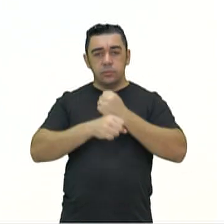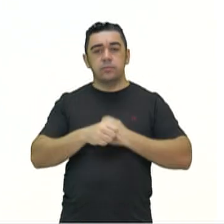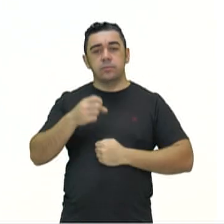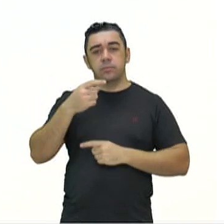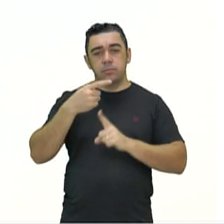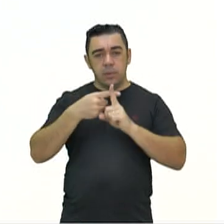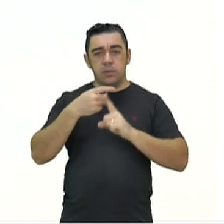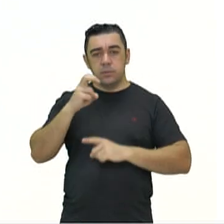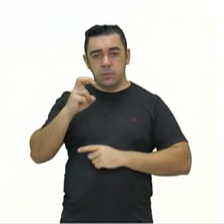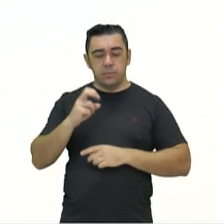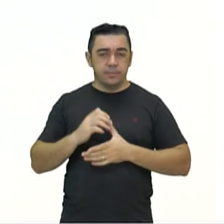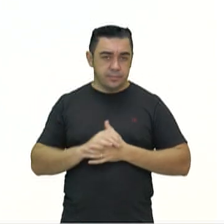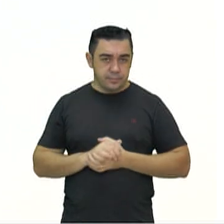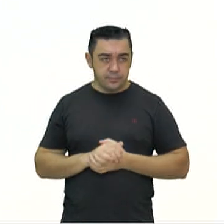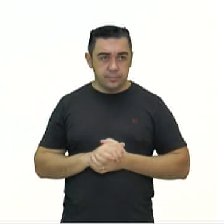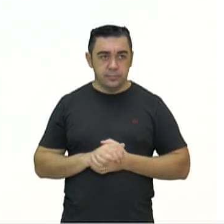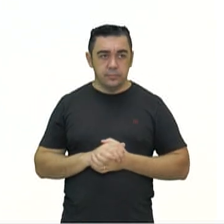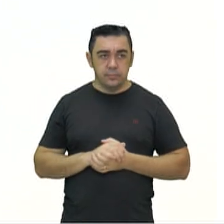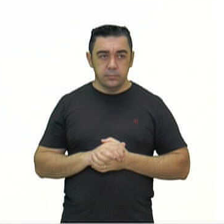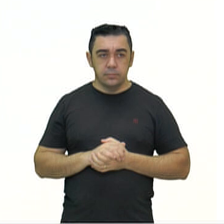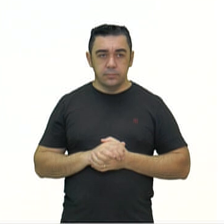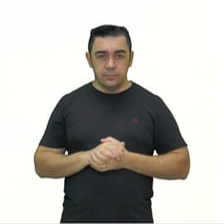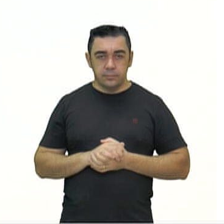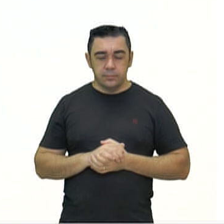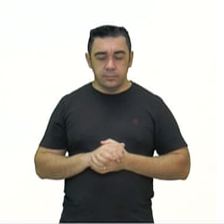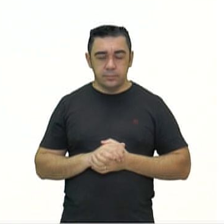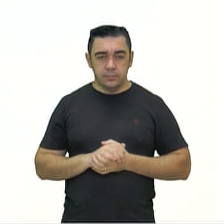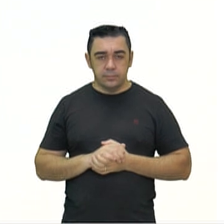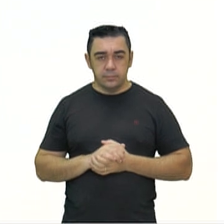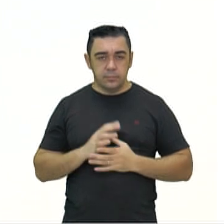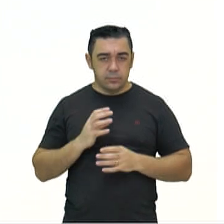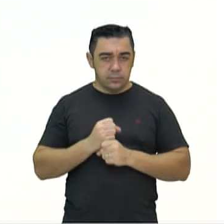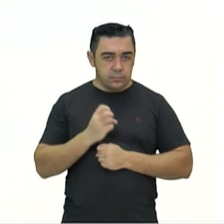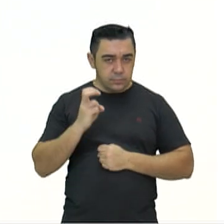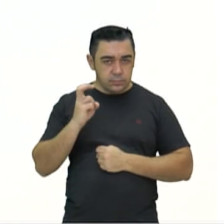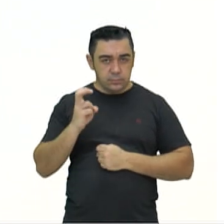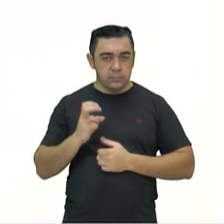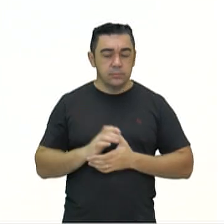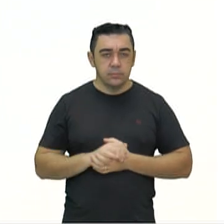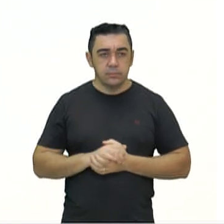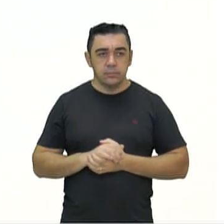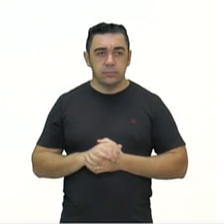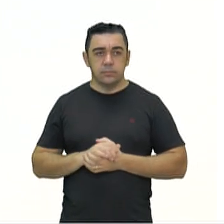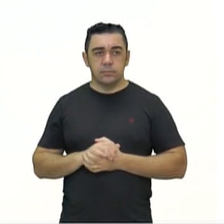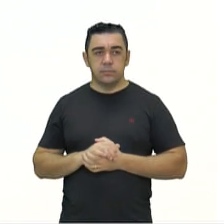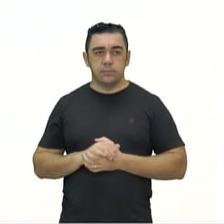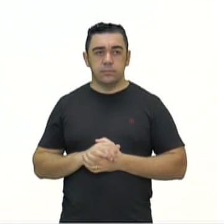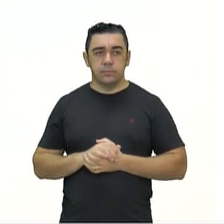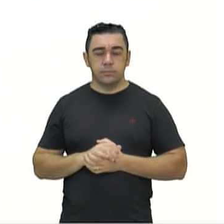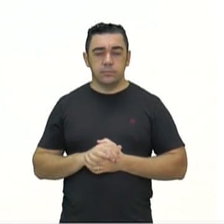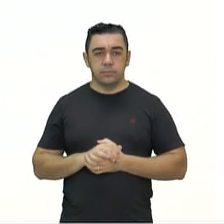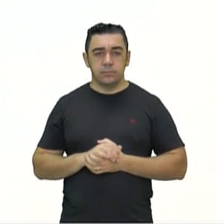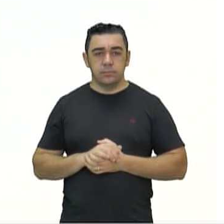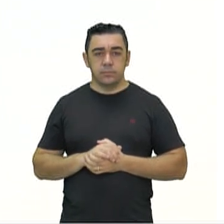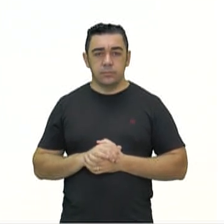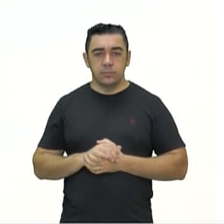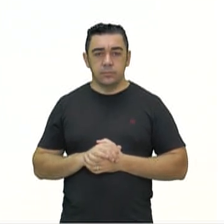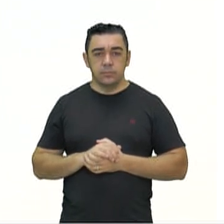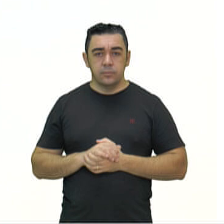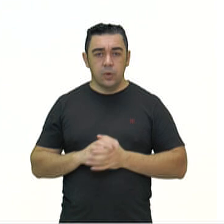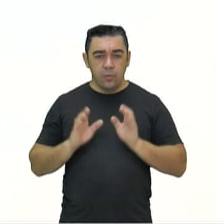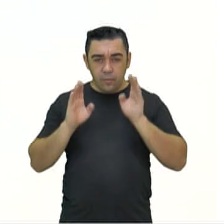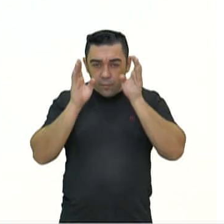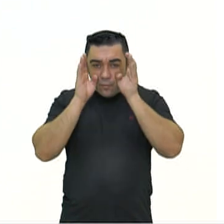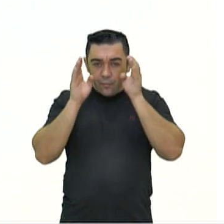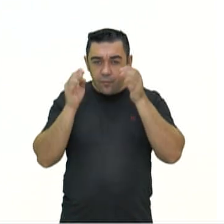aqui eu tenho 2. Daqui até aqui eu tenho 3. 2 mais 3 é 5. A distância do